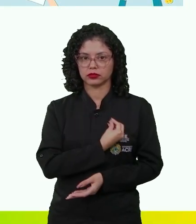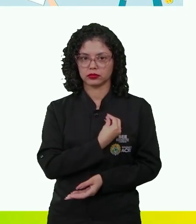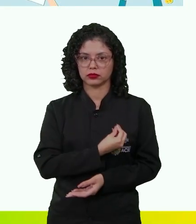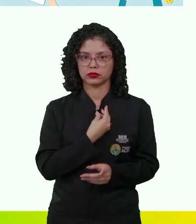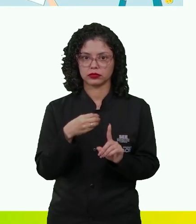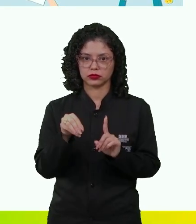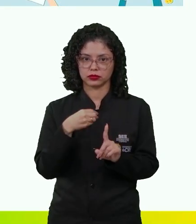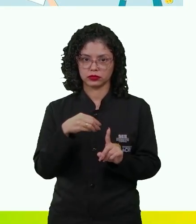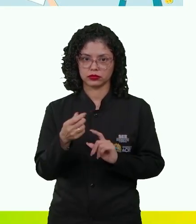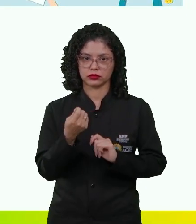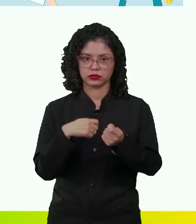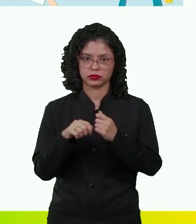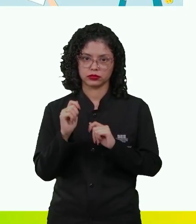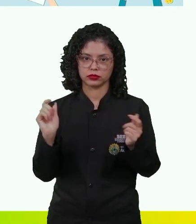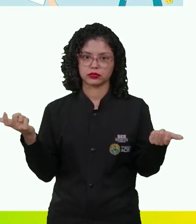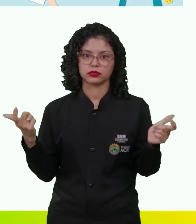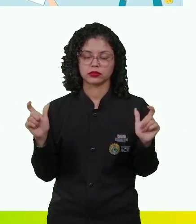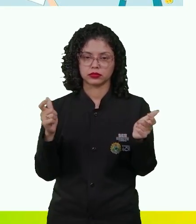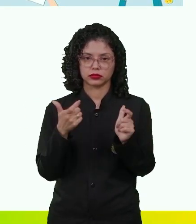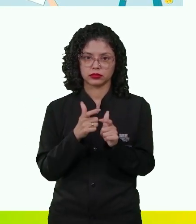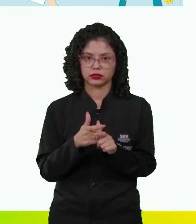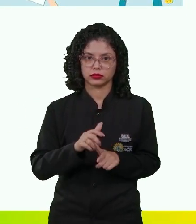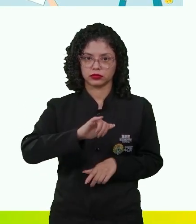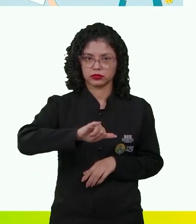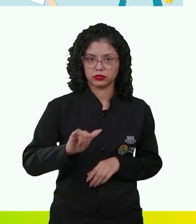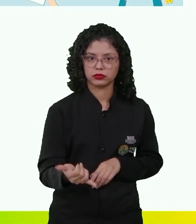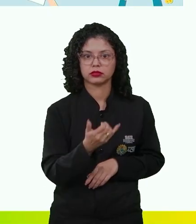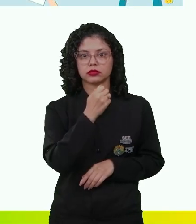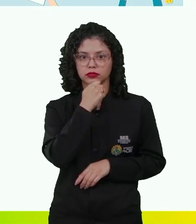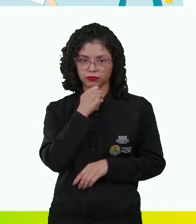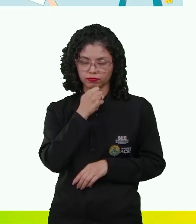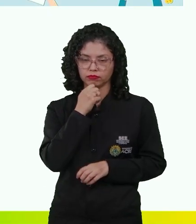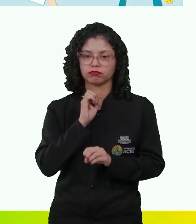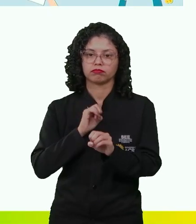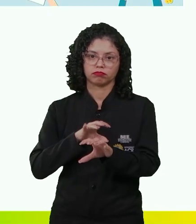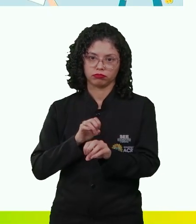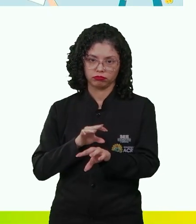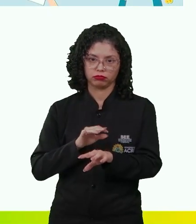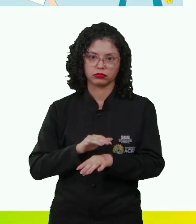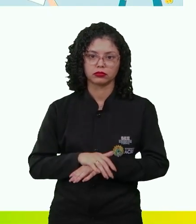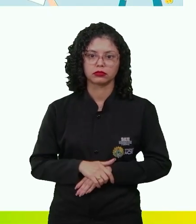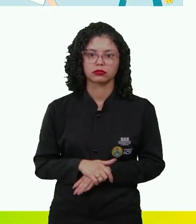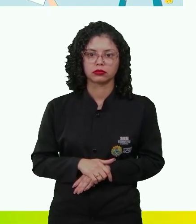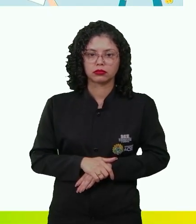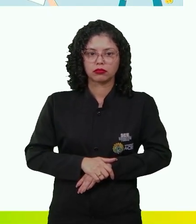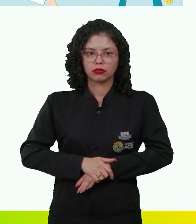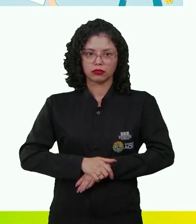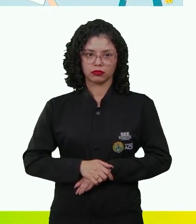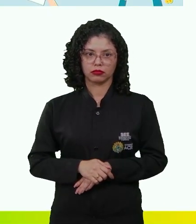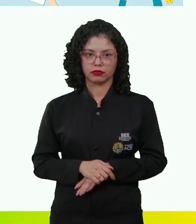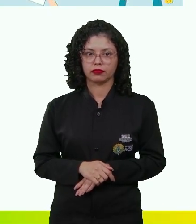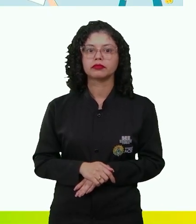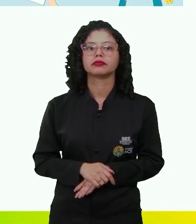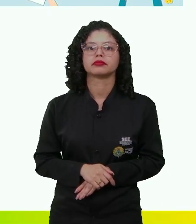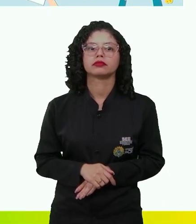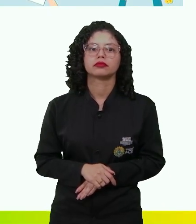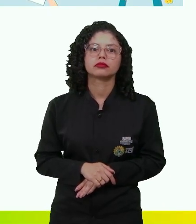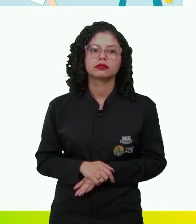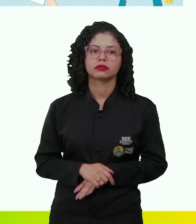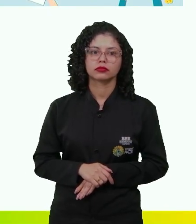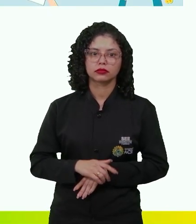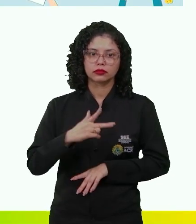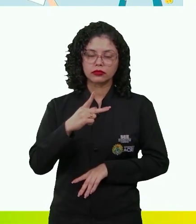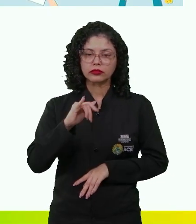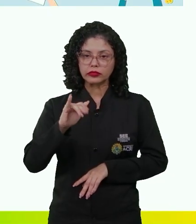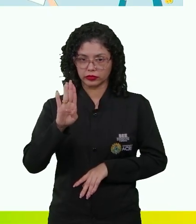vida, vulnerabilidade econômica e reduzidas oportunidades de educação. O produto